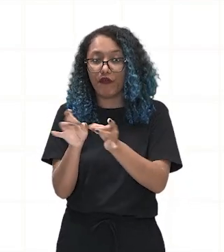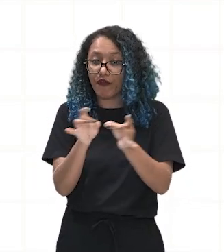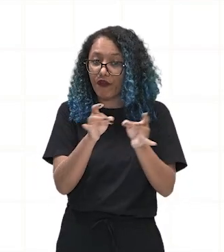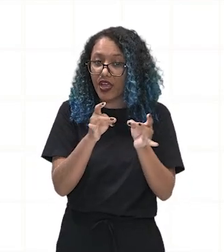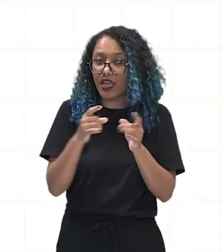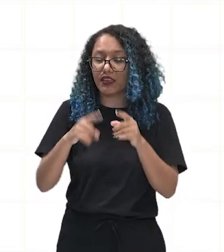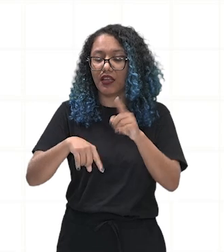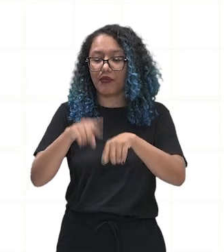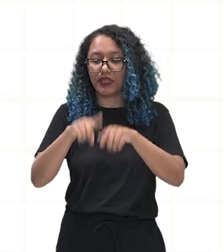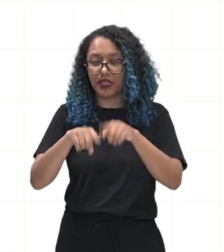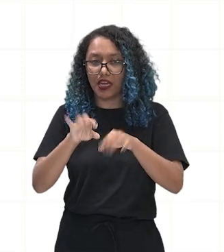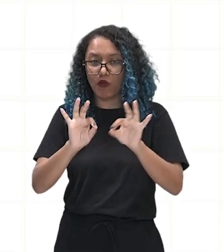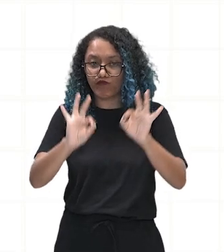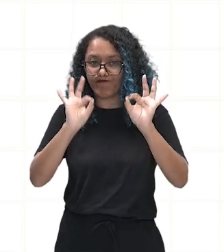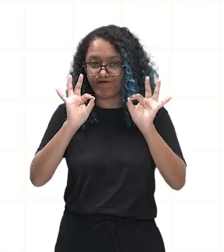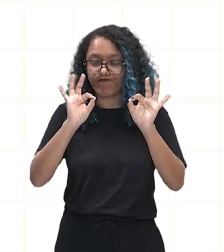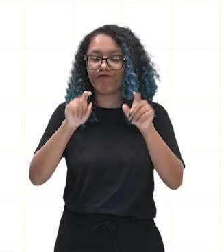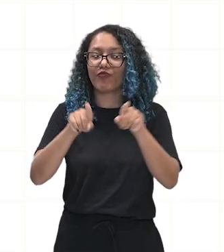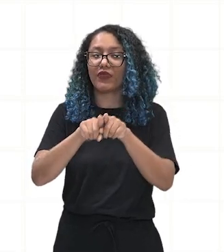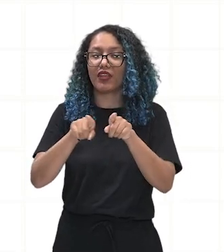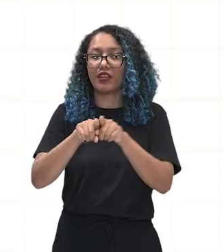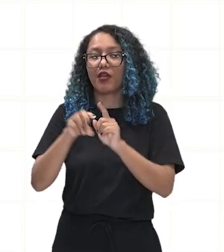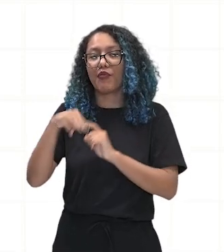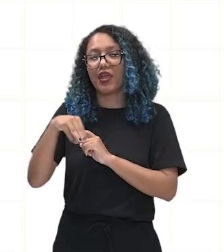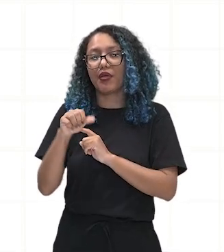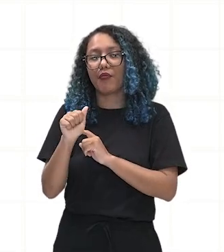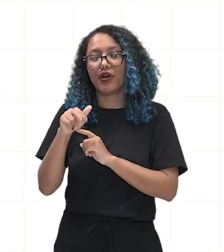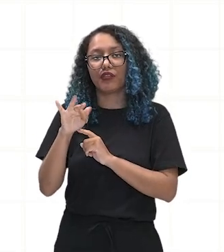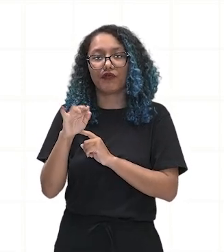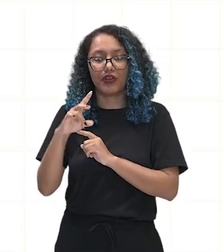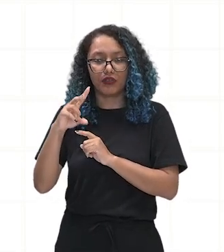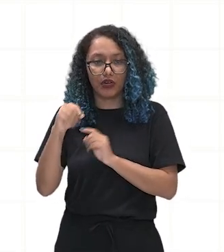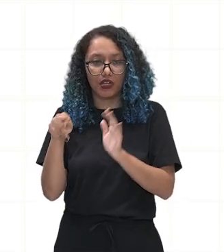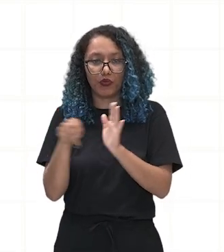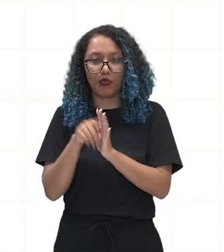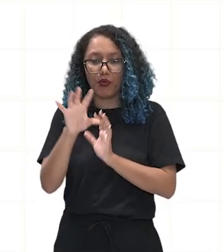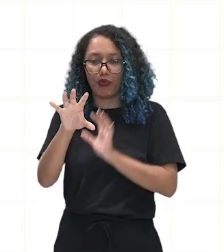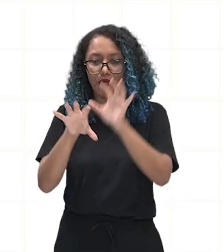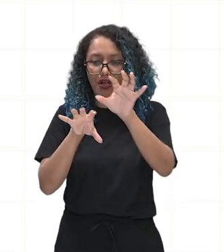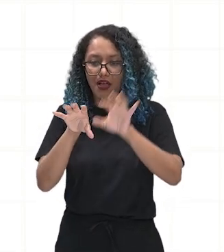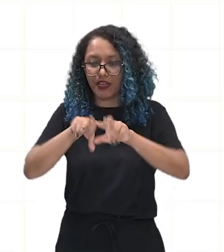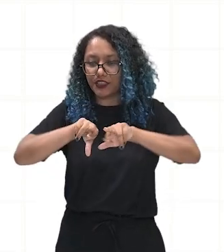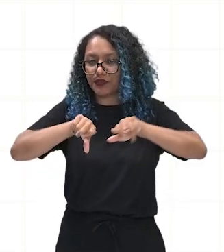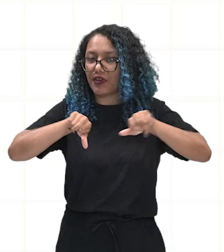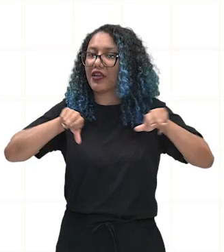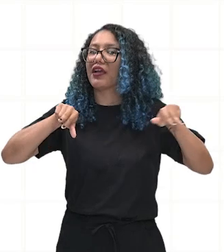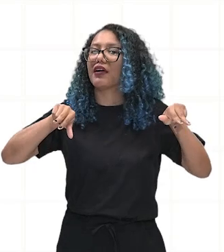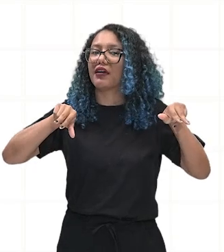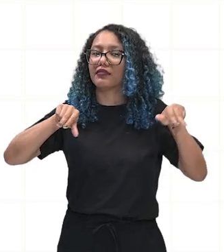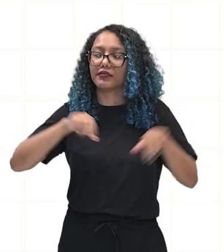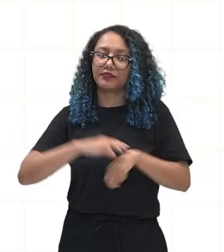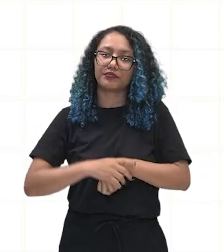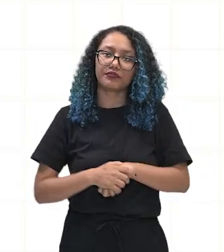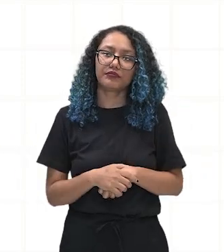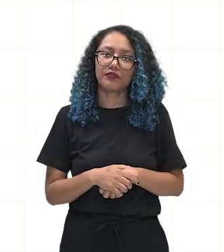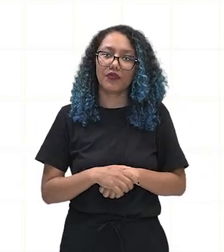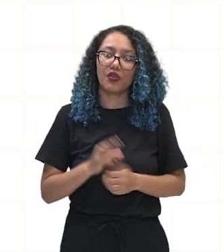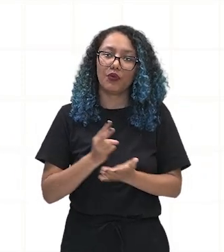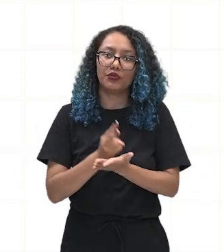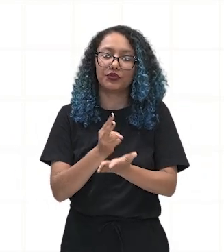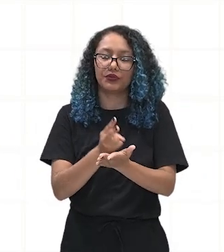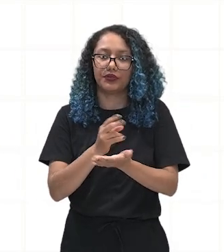produtos manufaturados entre diferentes regiões, certo? Continuando, olha